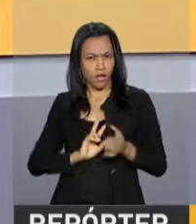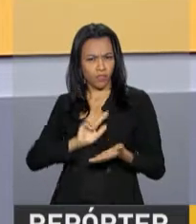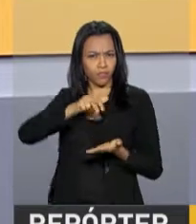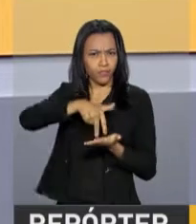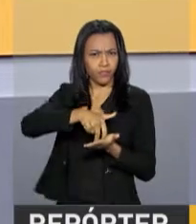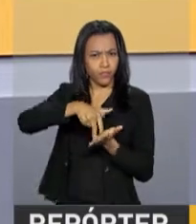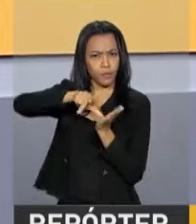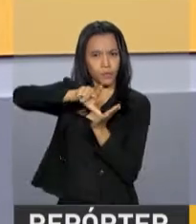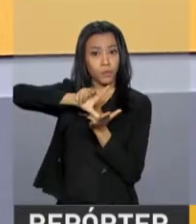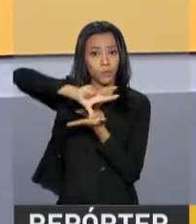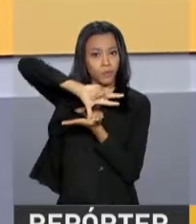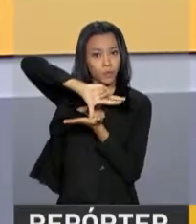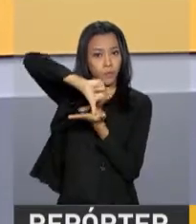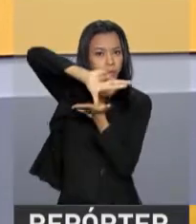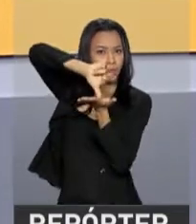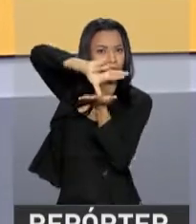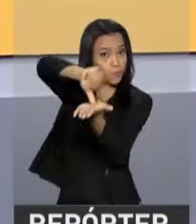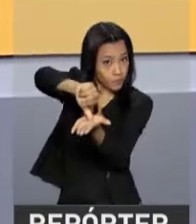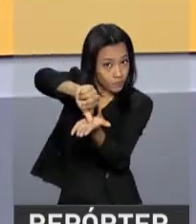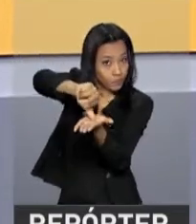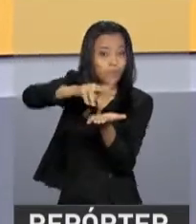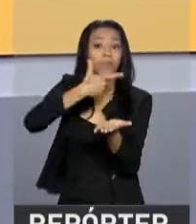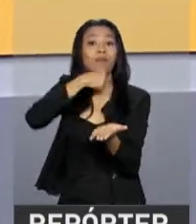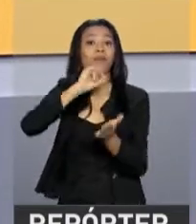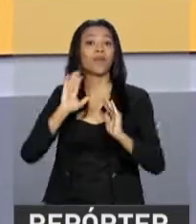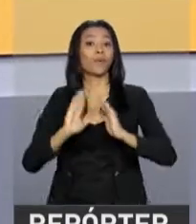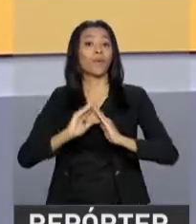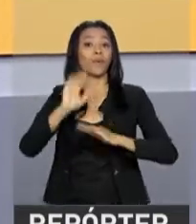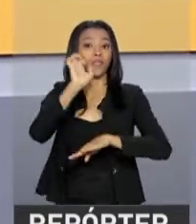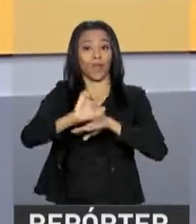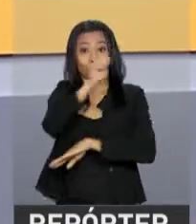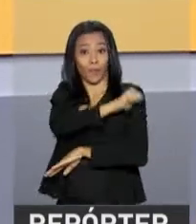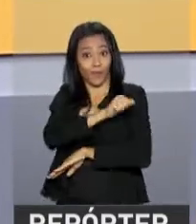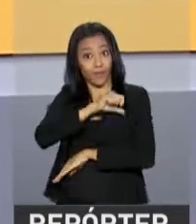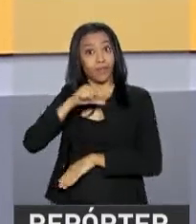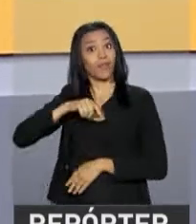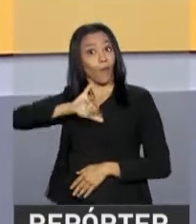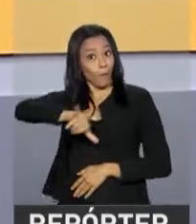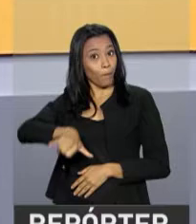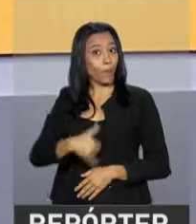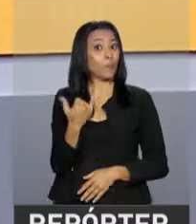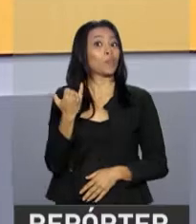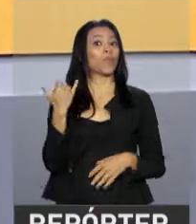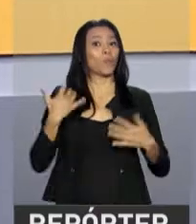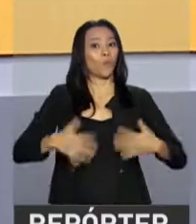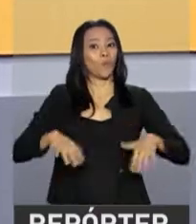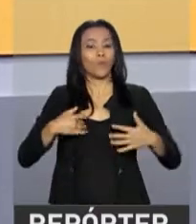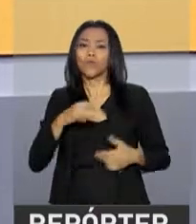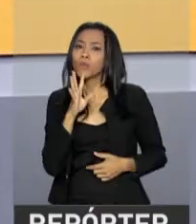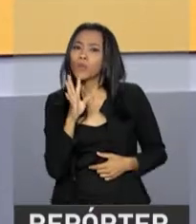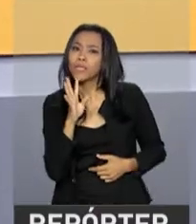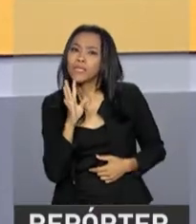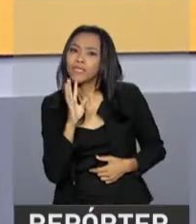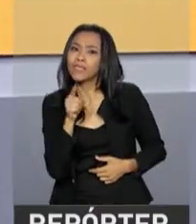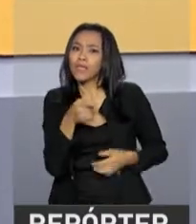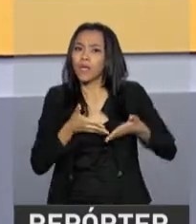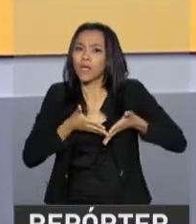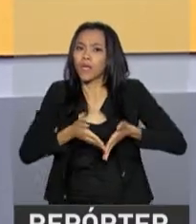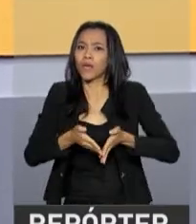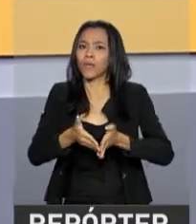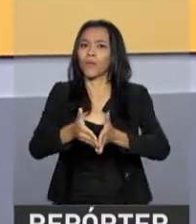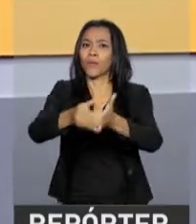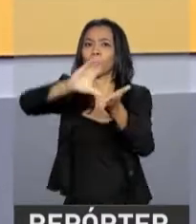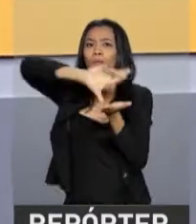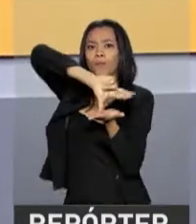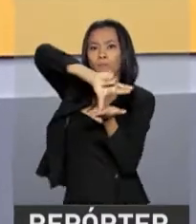em um veleiro? Quem mora no Rio de Janeiro ou está na cidade tem a oportunidade única de conhecer o Cisne Branco, único veleiro da